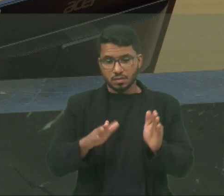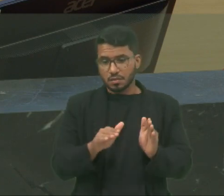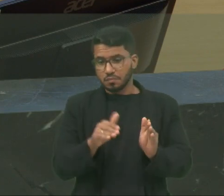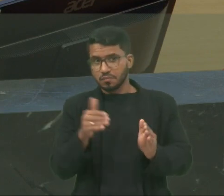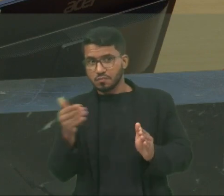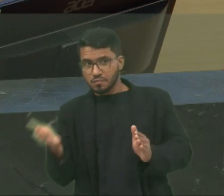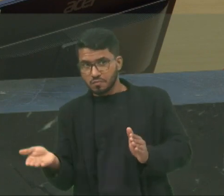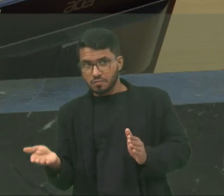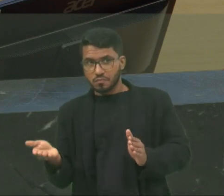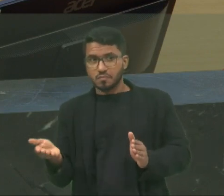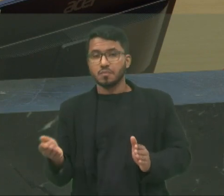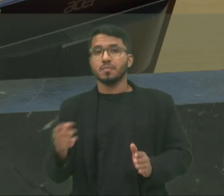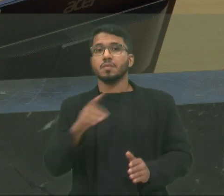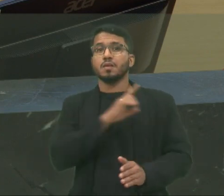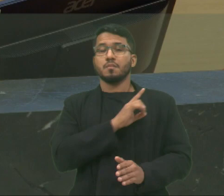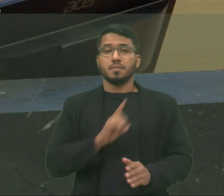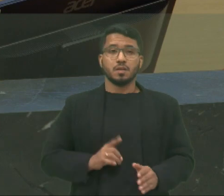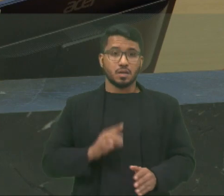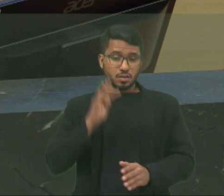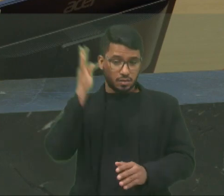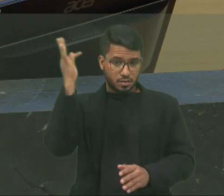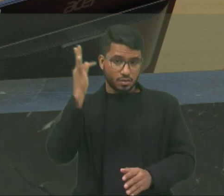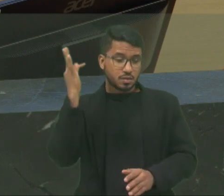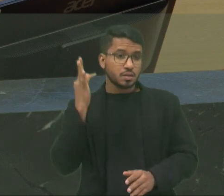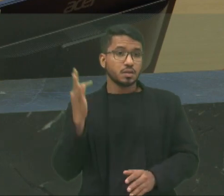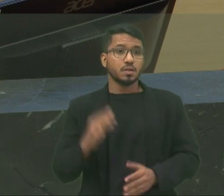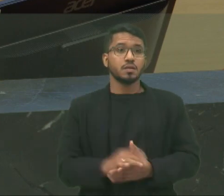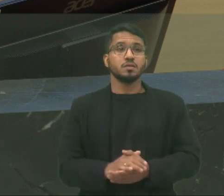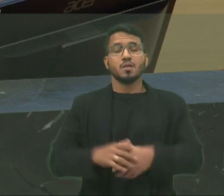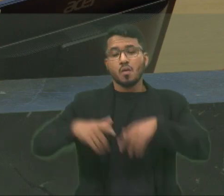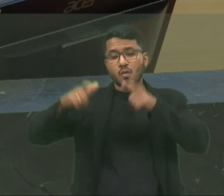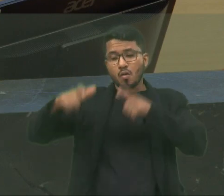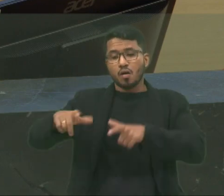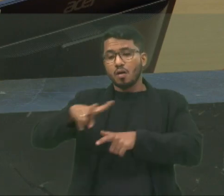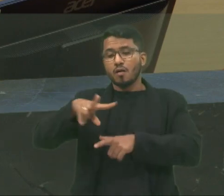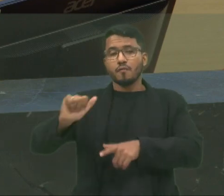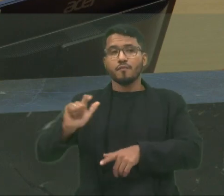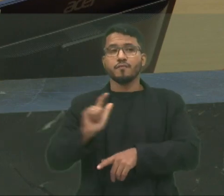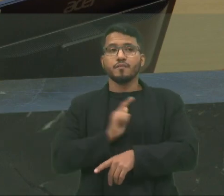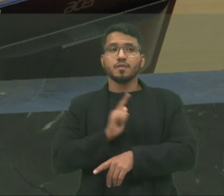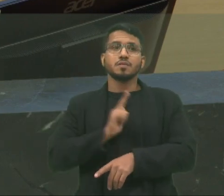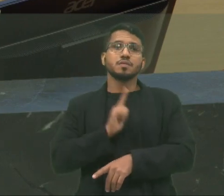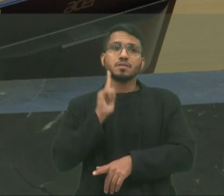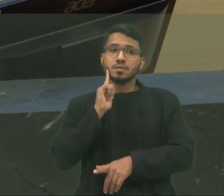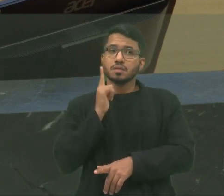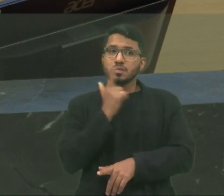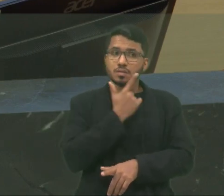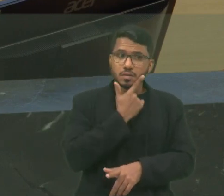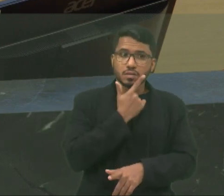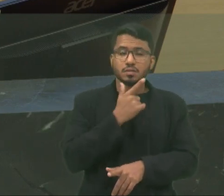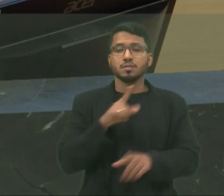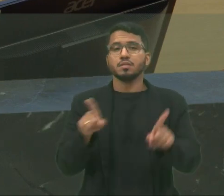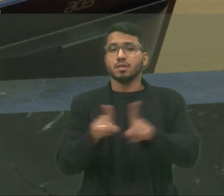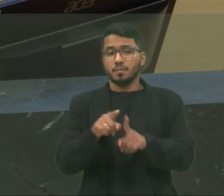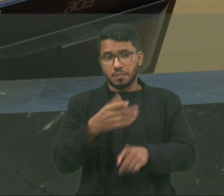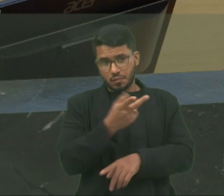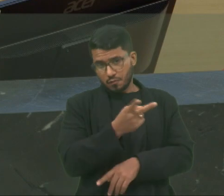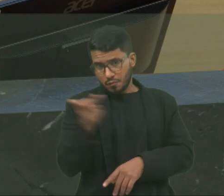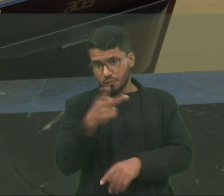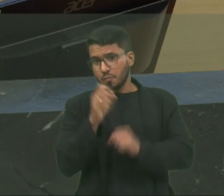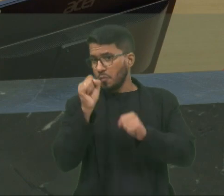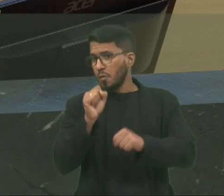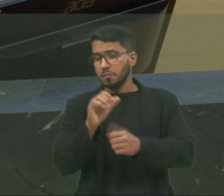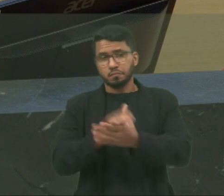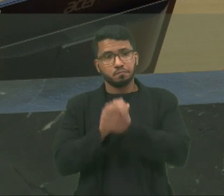Nobre Deputada Francisca Trindade, local onde será servido um coquetel, e os homenageados receberão